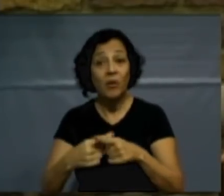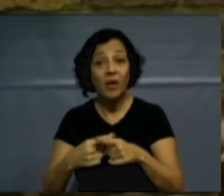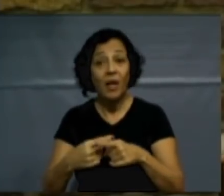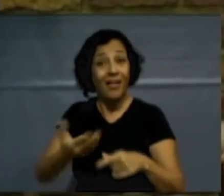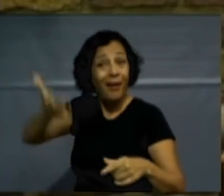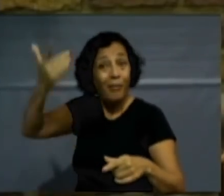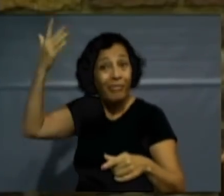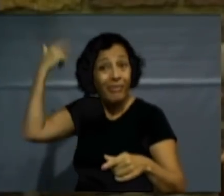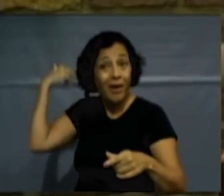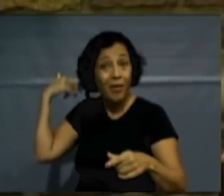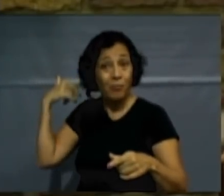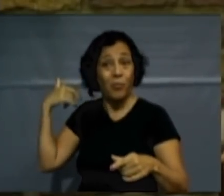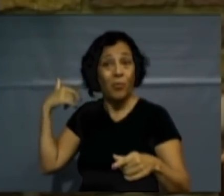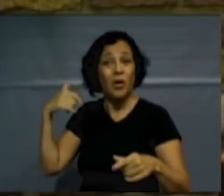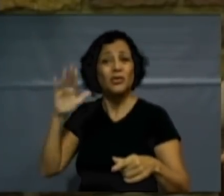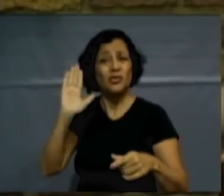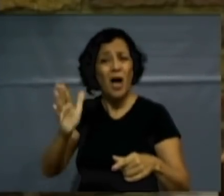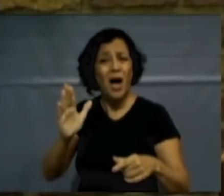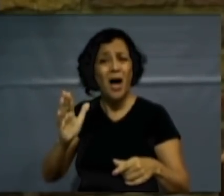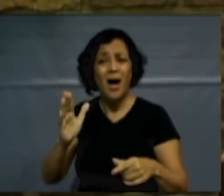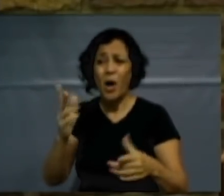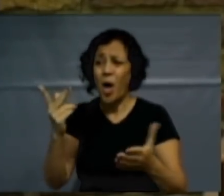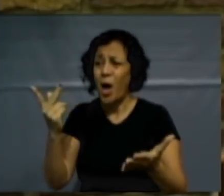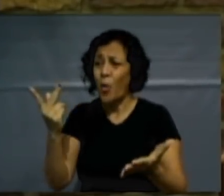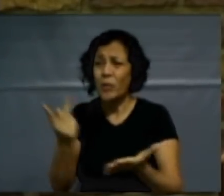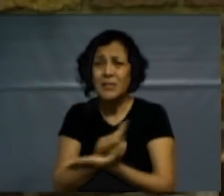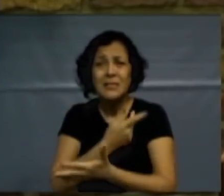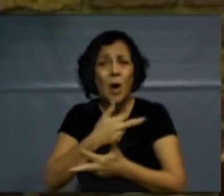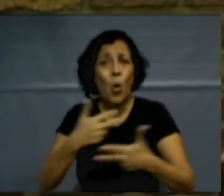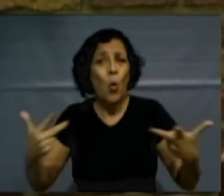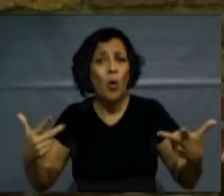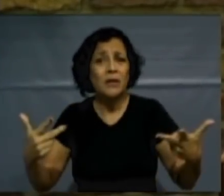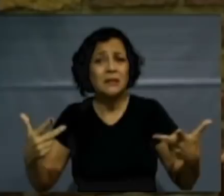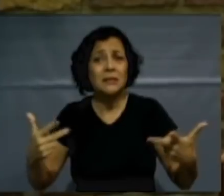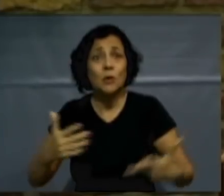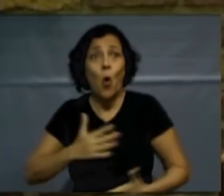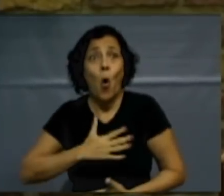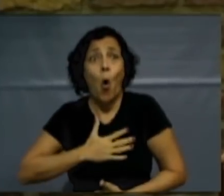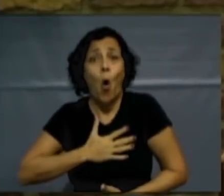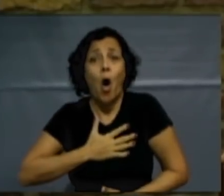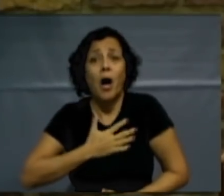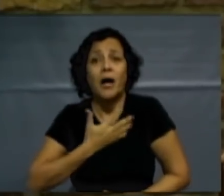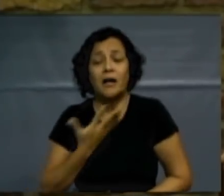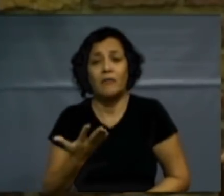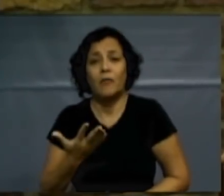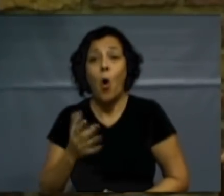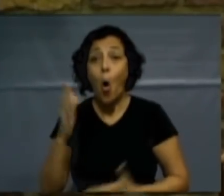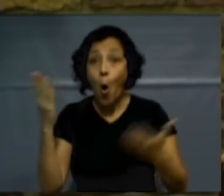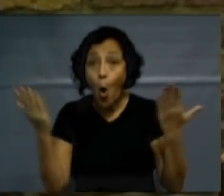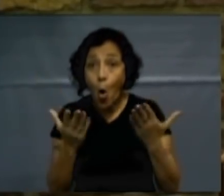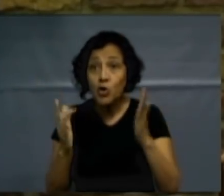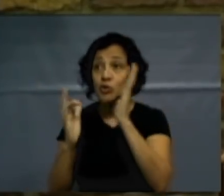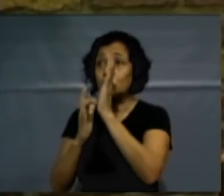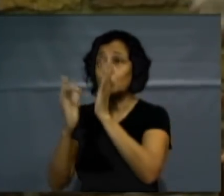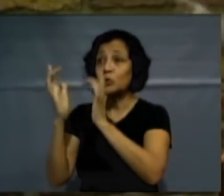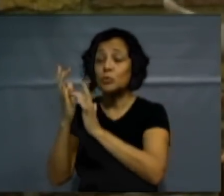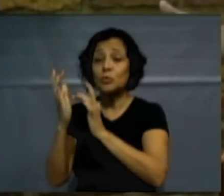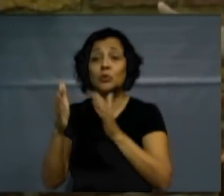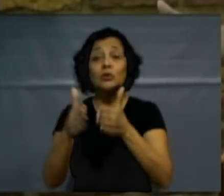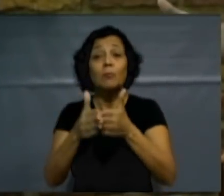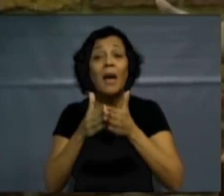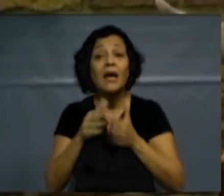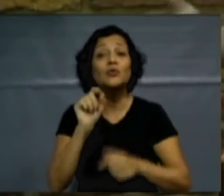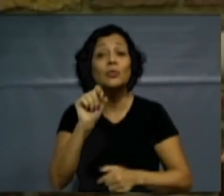os leões. Esse tipo de testemunho hoje já não precisa. O único testemunho que Jesus pede hoje de nós,